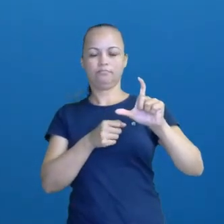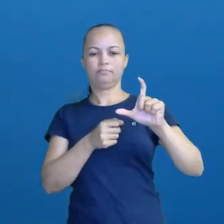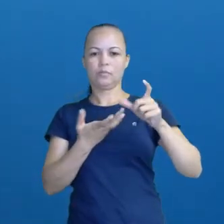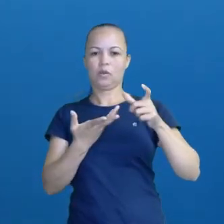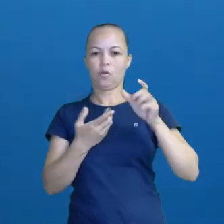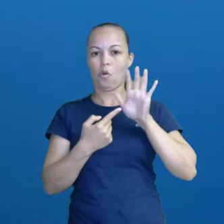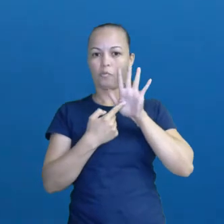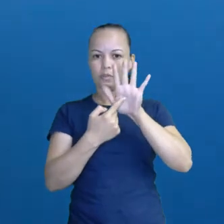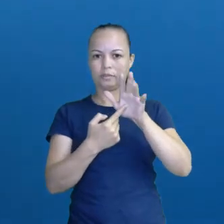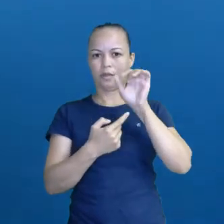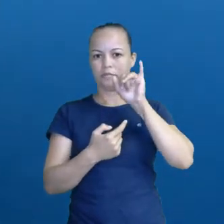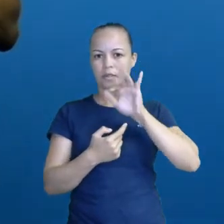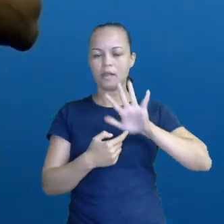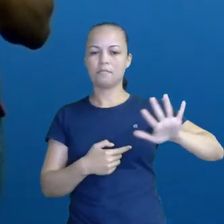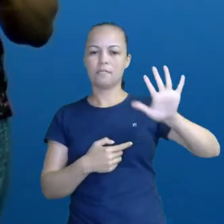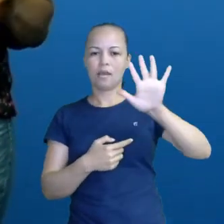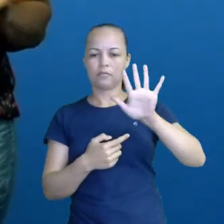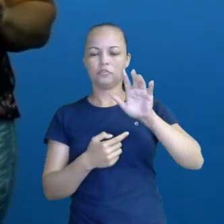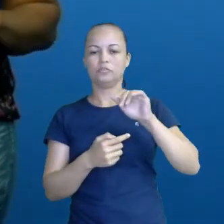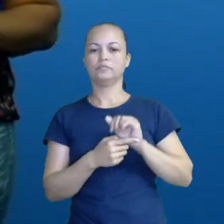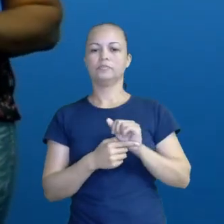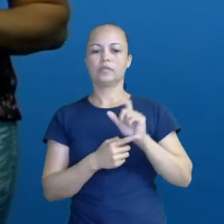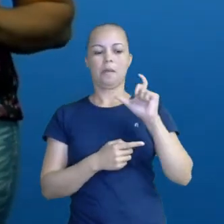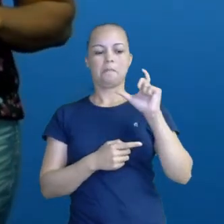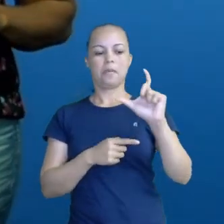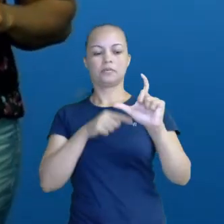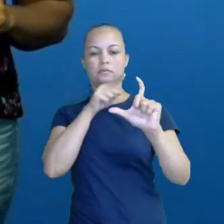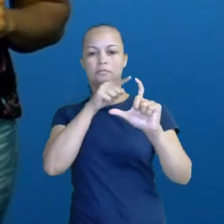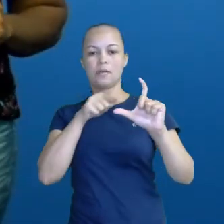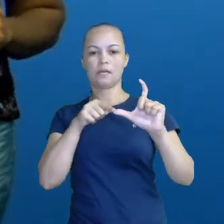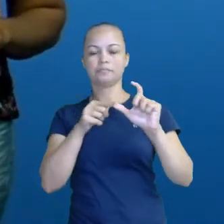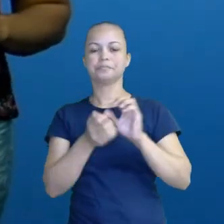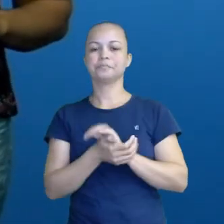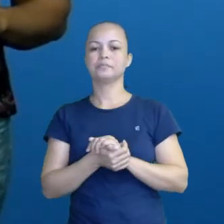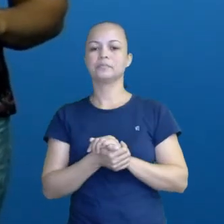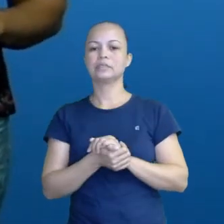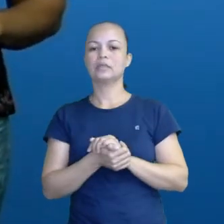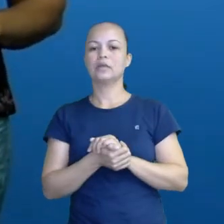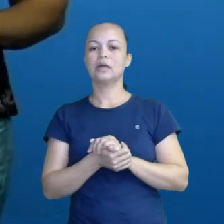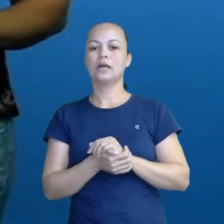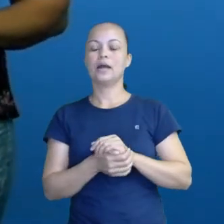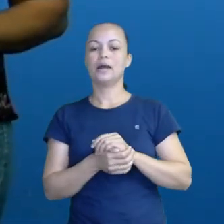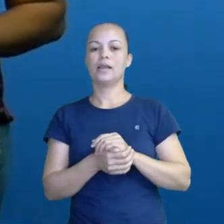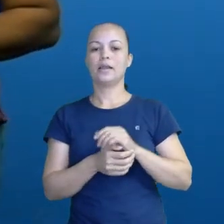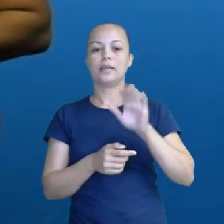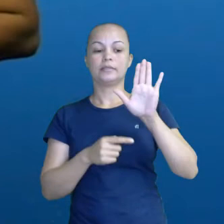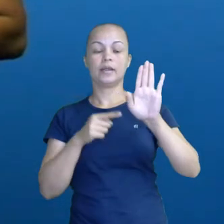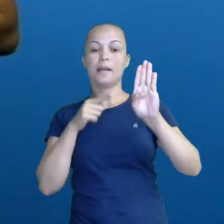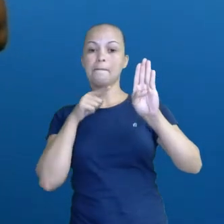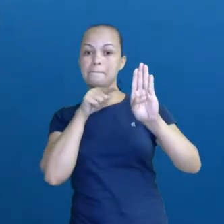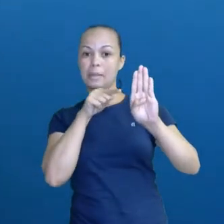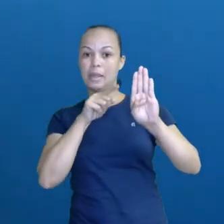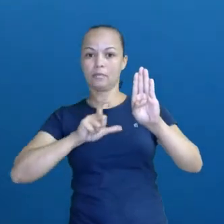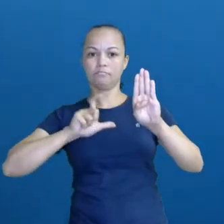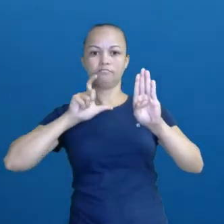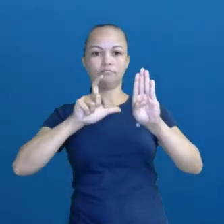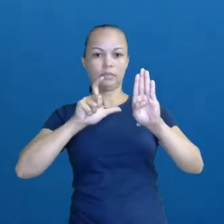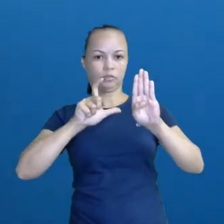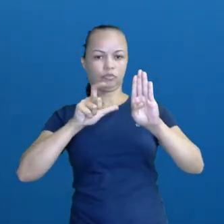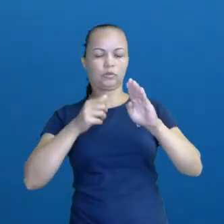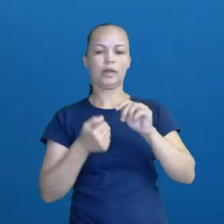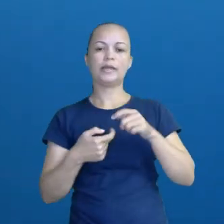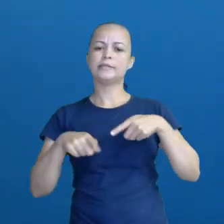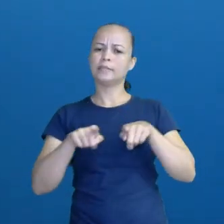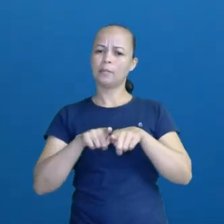no trapézio a base maior a letra b maiúsculo e a letra